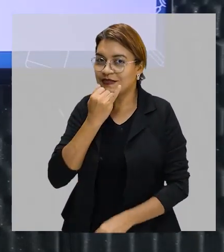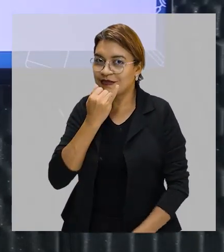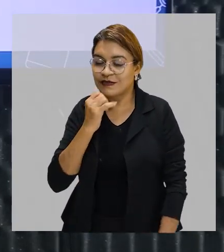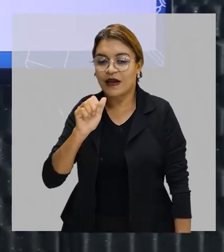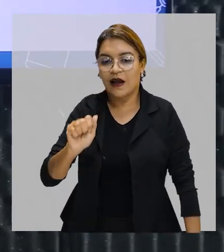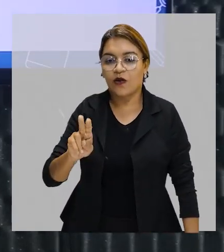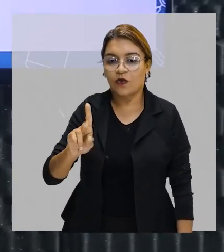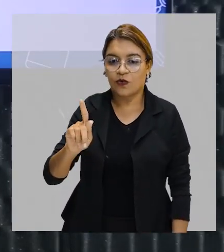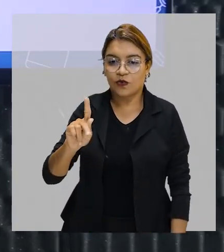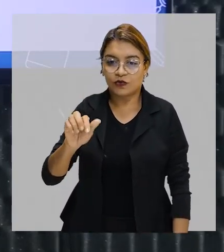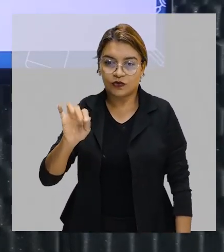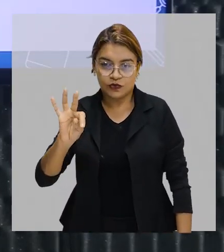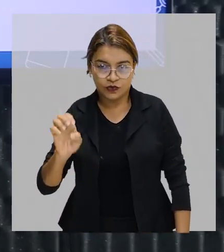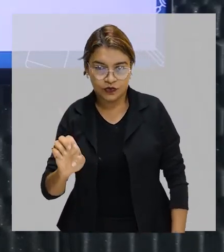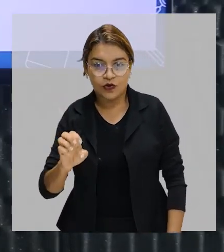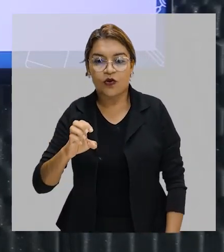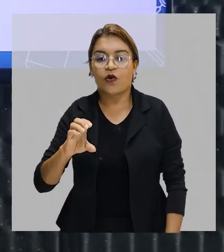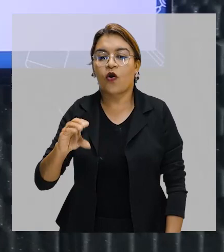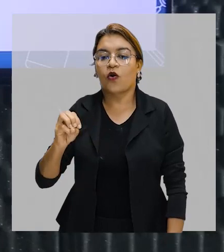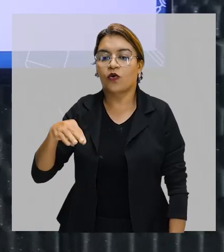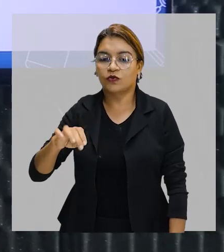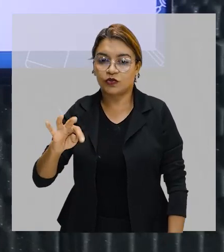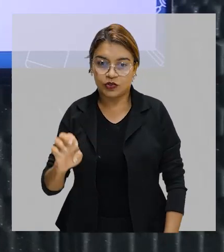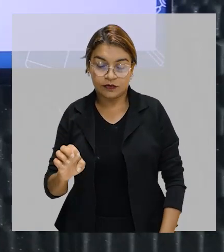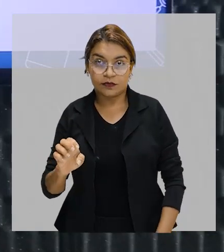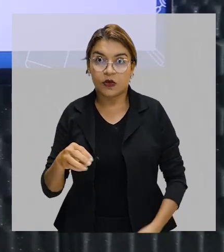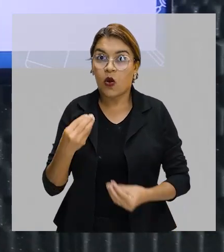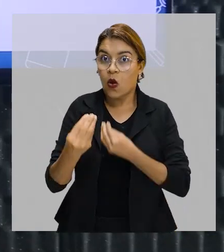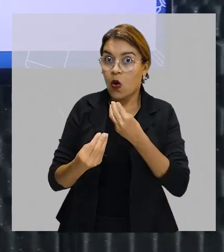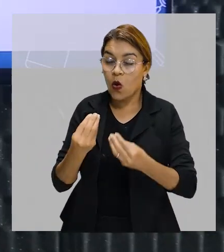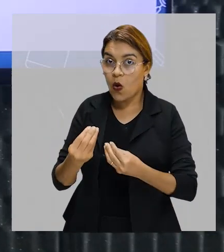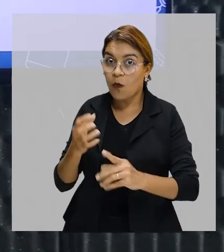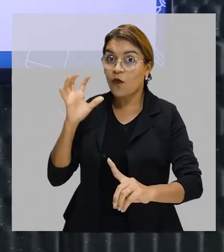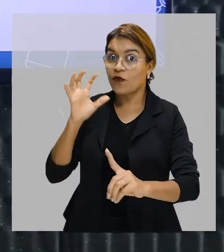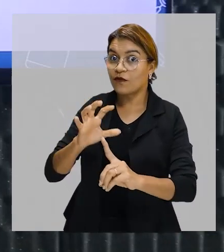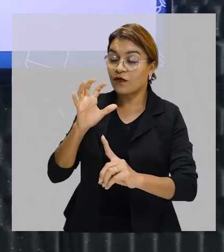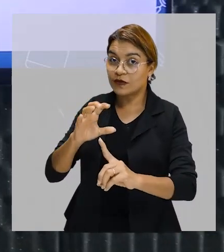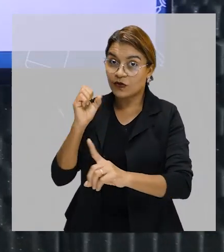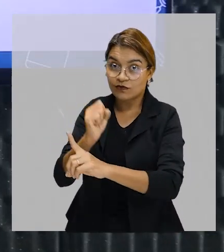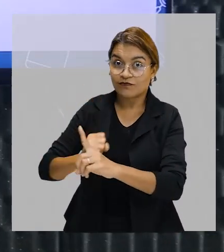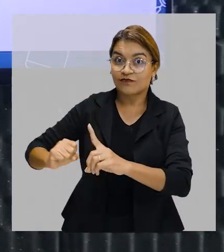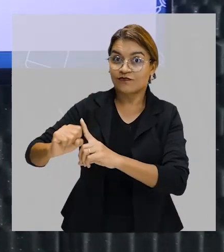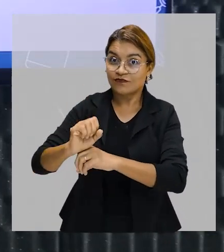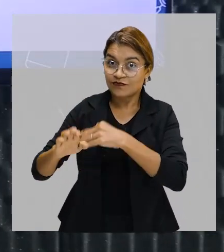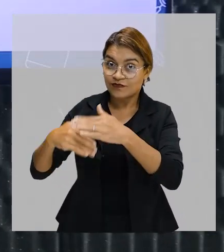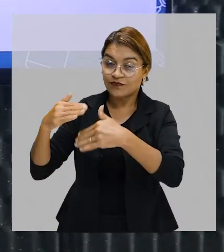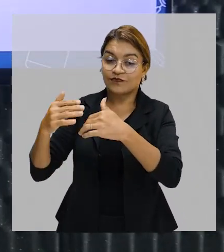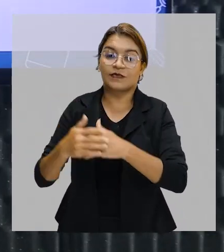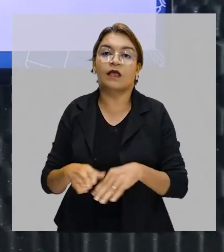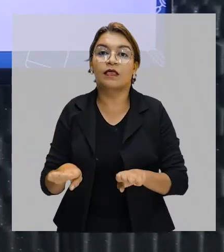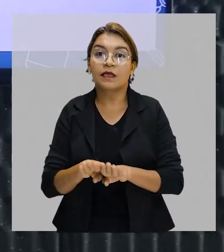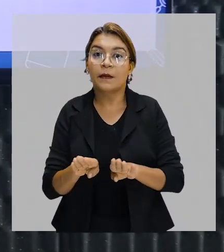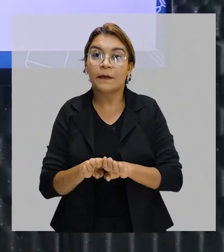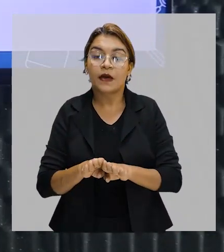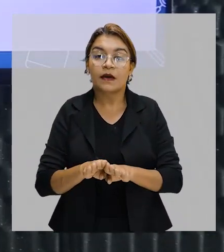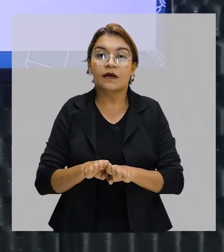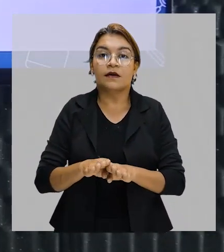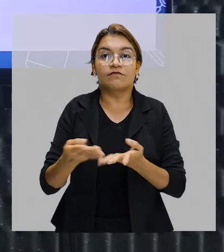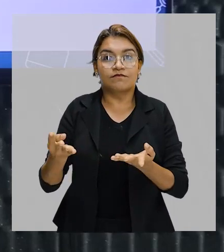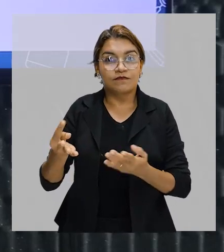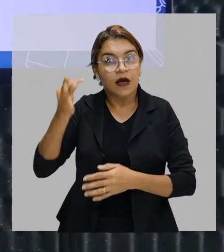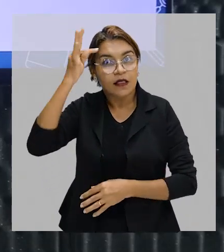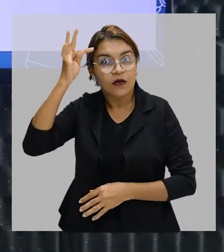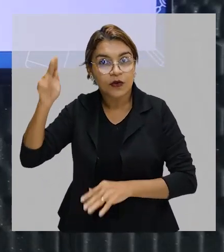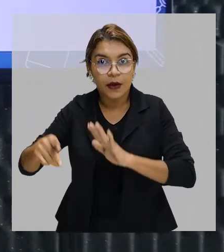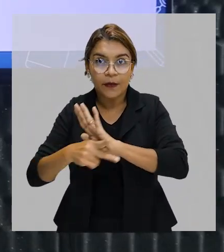positivismo, influenciou no surgimento da sociologia. Depois, a gente vai falar de uma teoria dele chamada de Lei dos